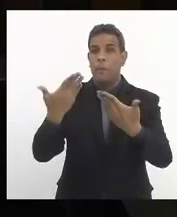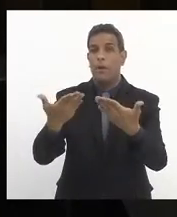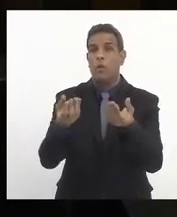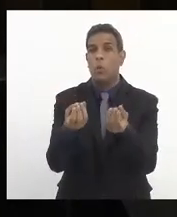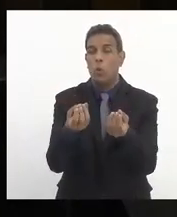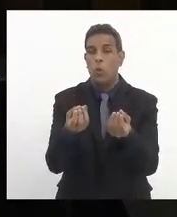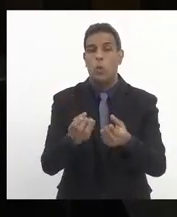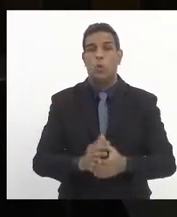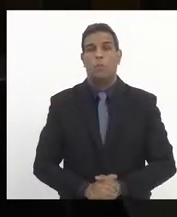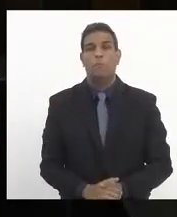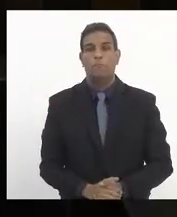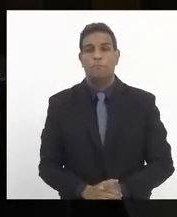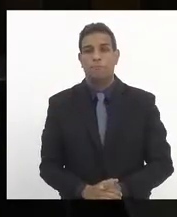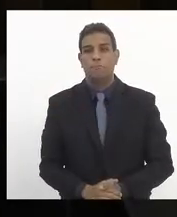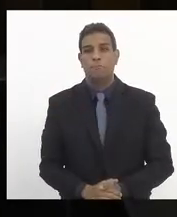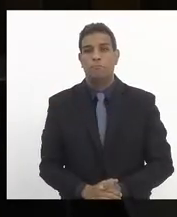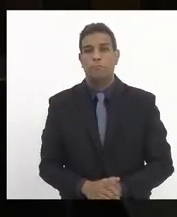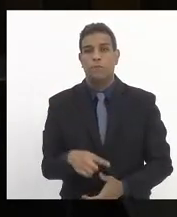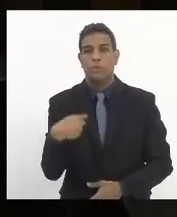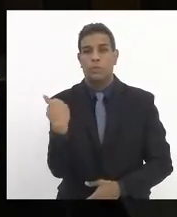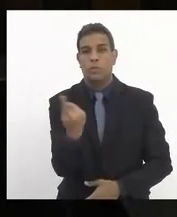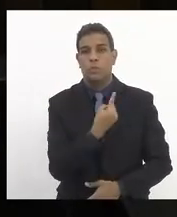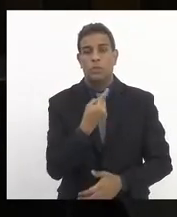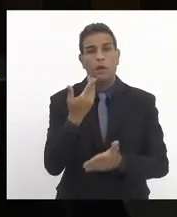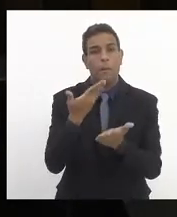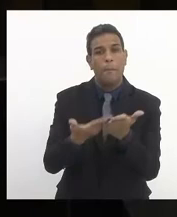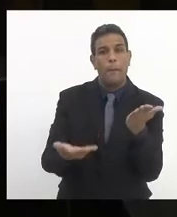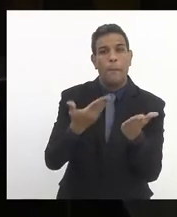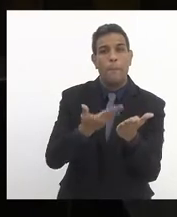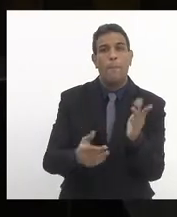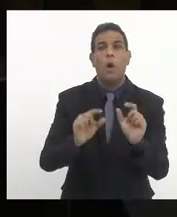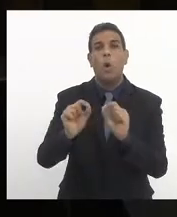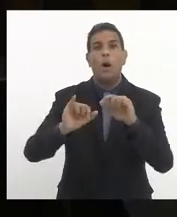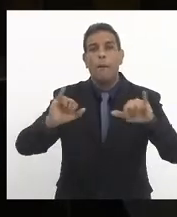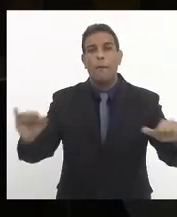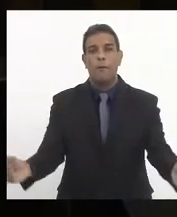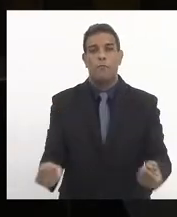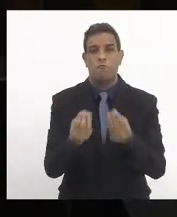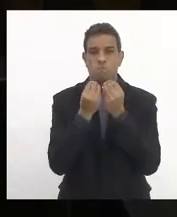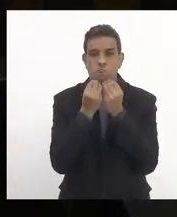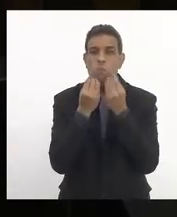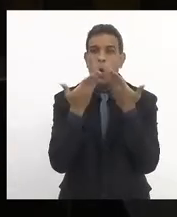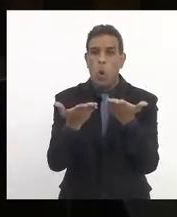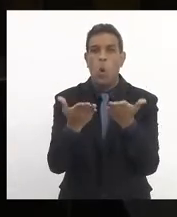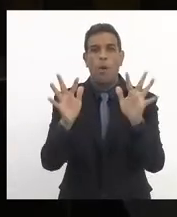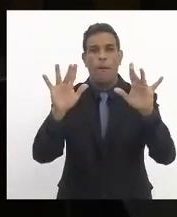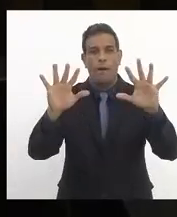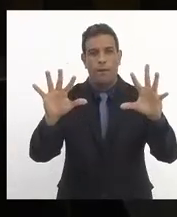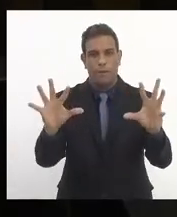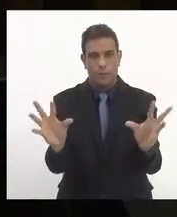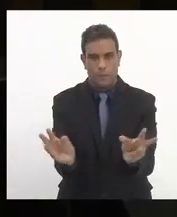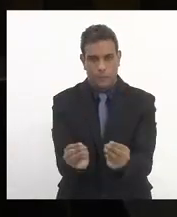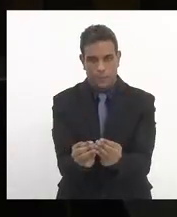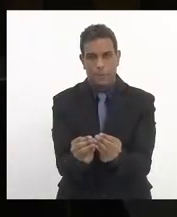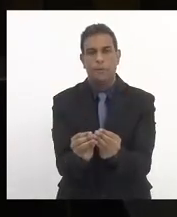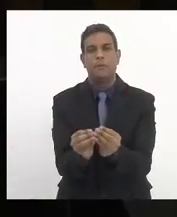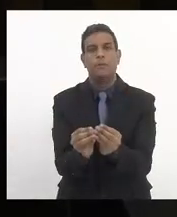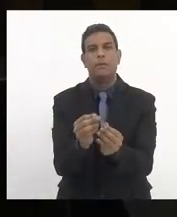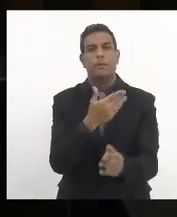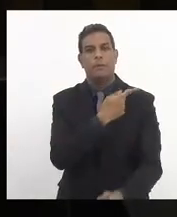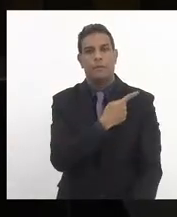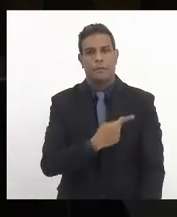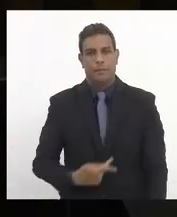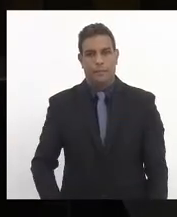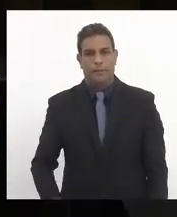mudar, a gente vai perder a última oportunidade. E, para concluir, senhora presidente, eu